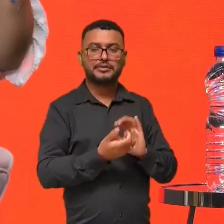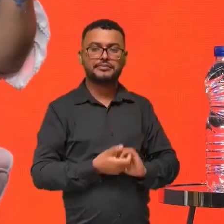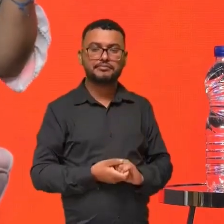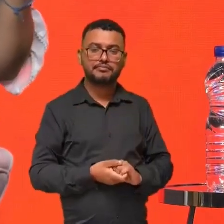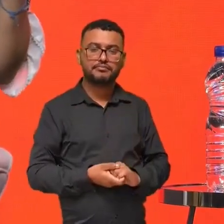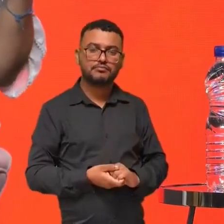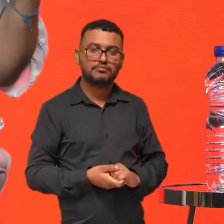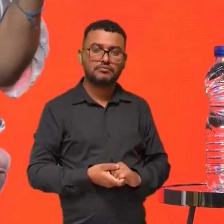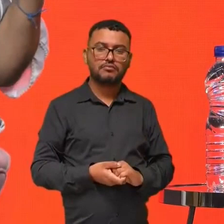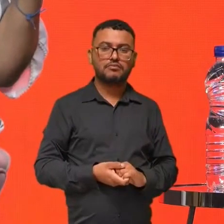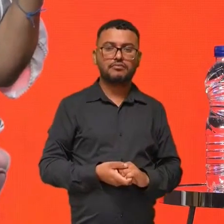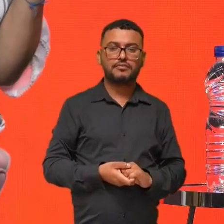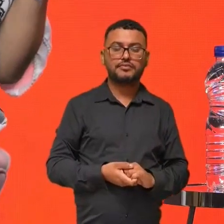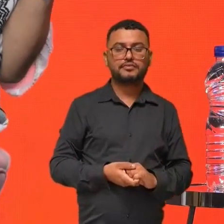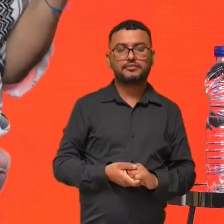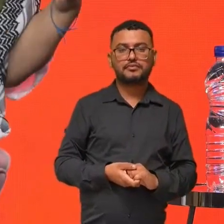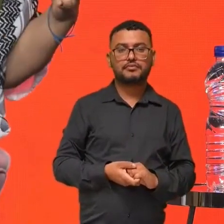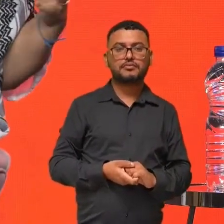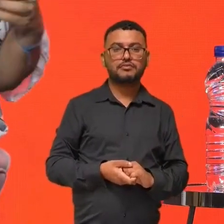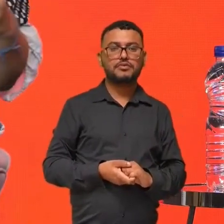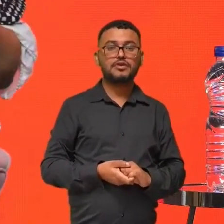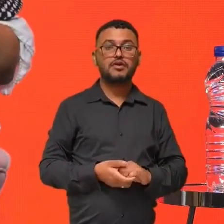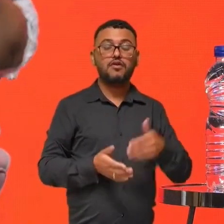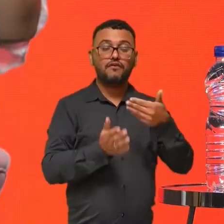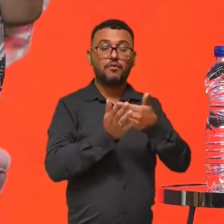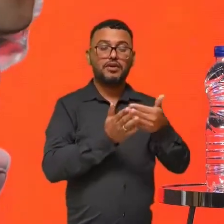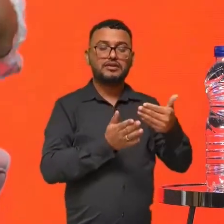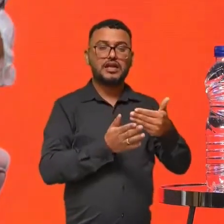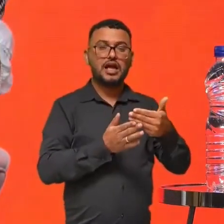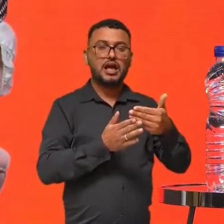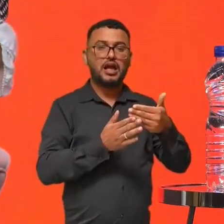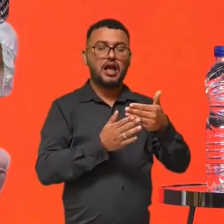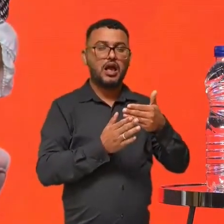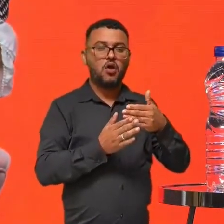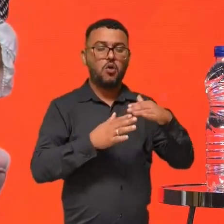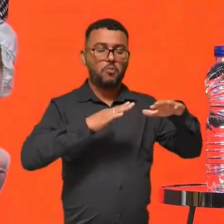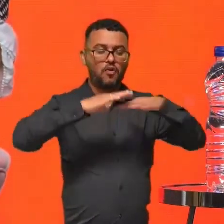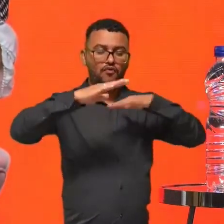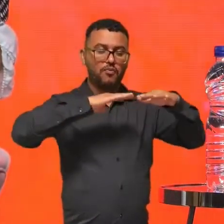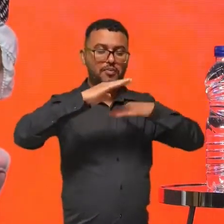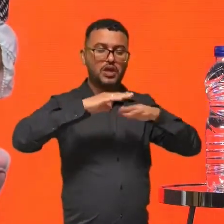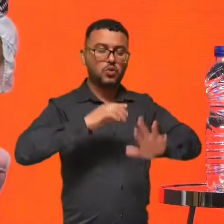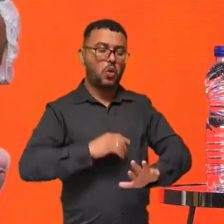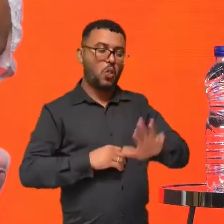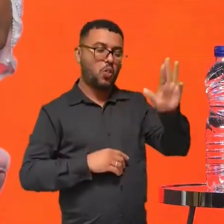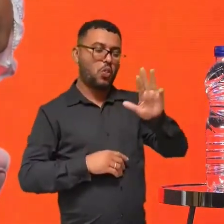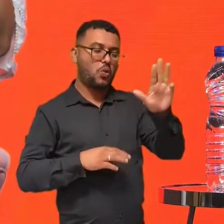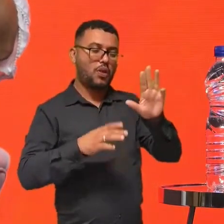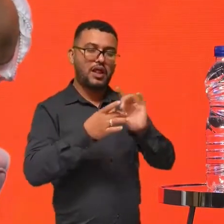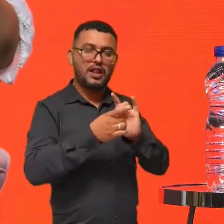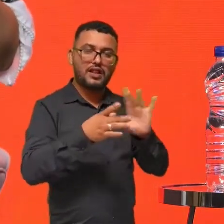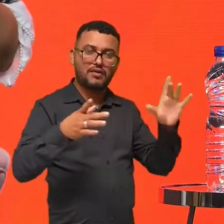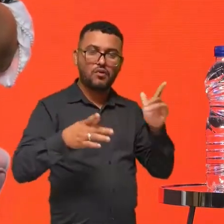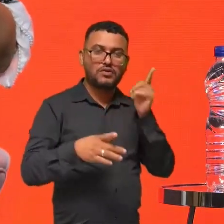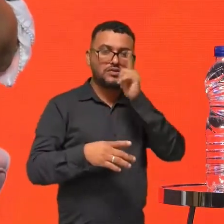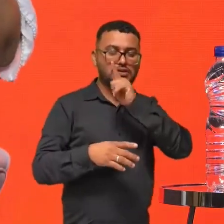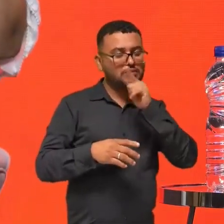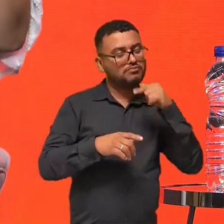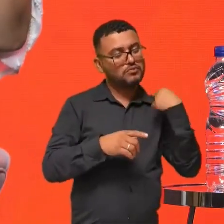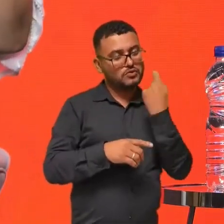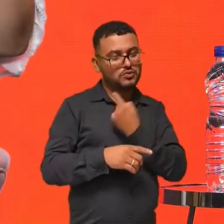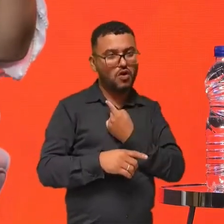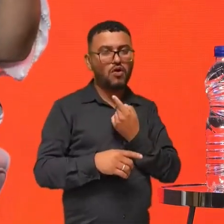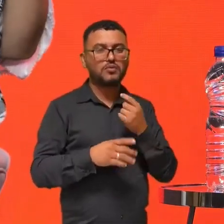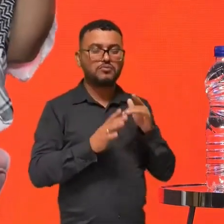pela campanha do Lula Livre, que foi muito eficiente na disputa da nossa narrativa sobre a